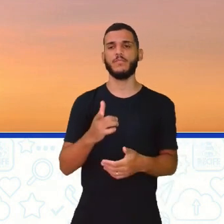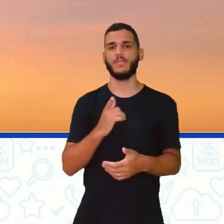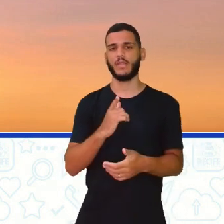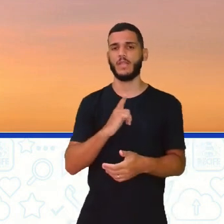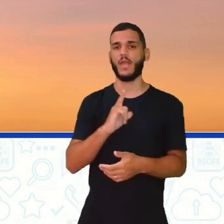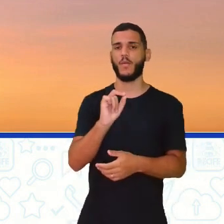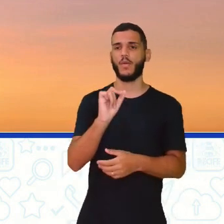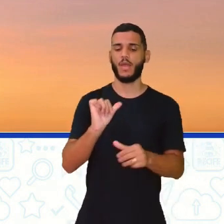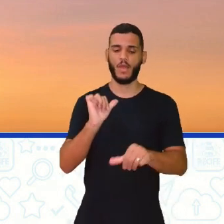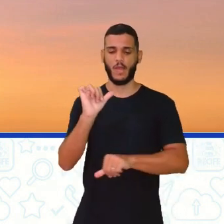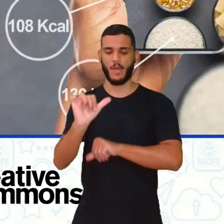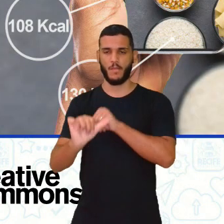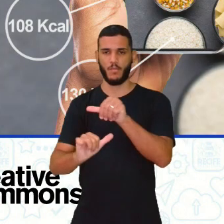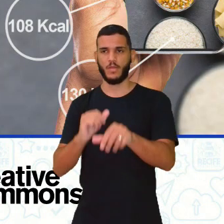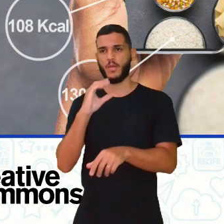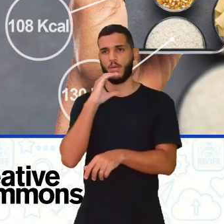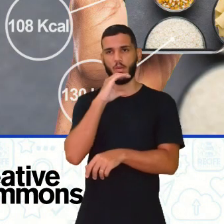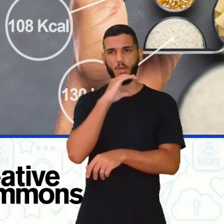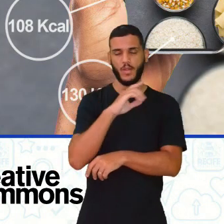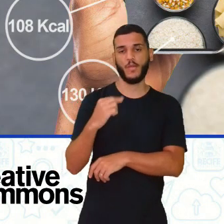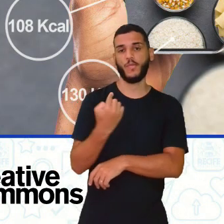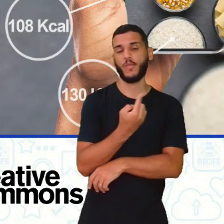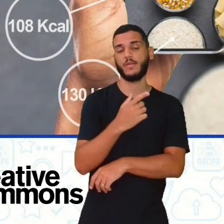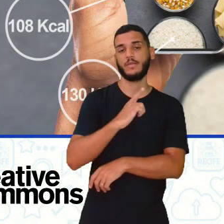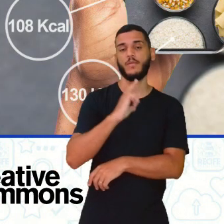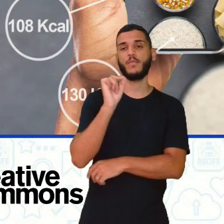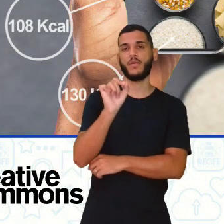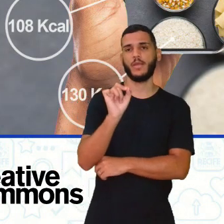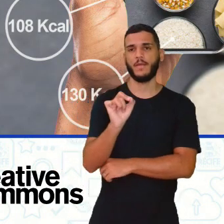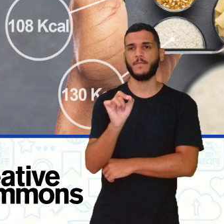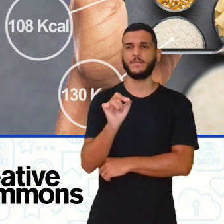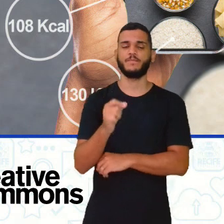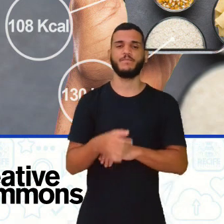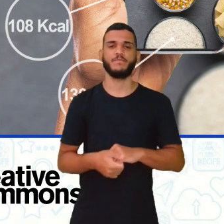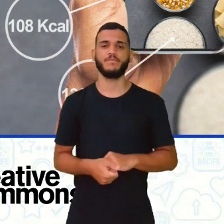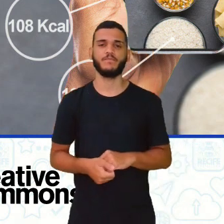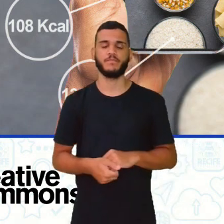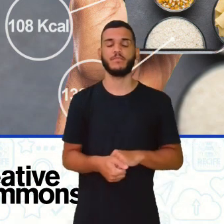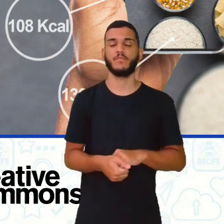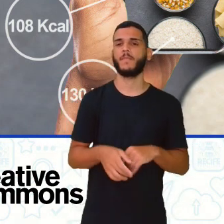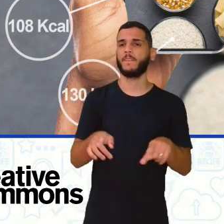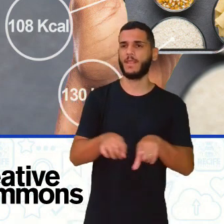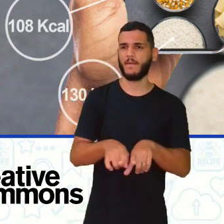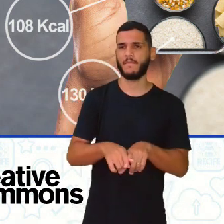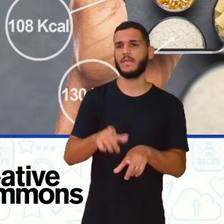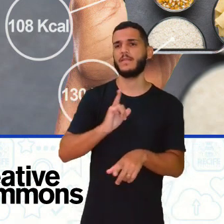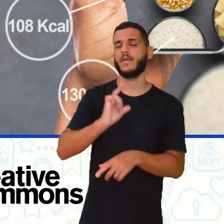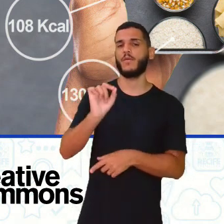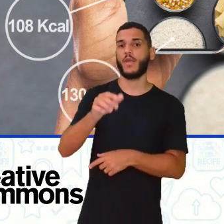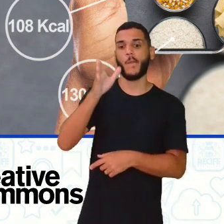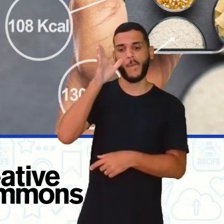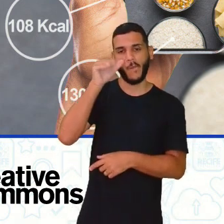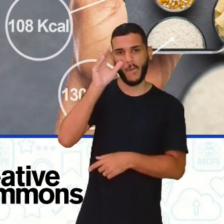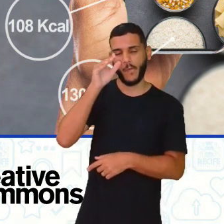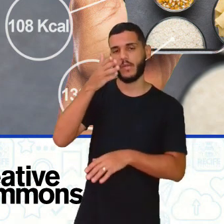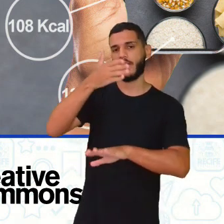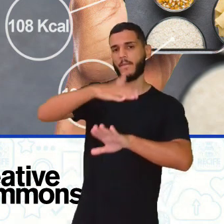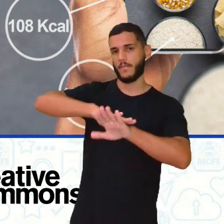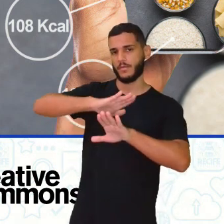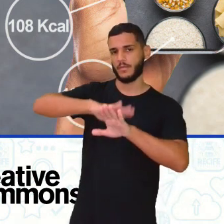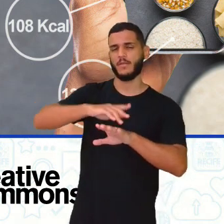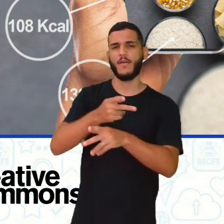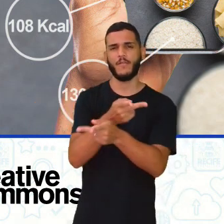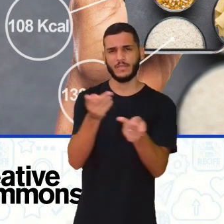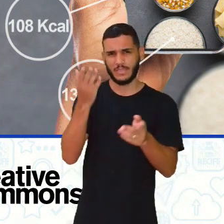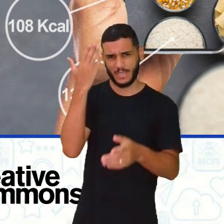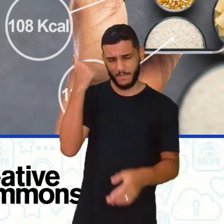essa questão aí do calor. O que é que nós temos mais? Nós temos aí, também existe, olha, uma curiosidade. Sabia que